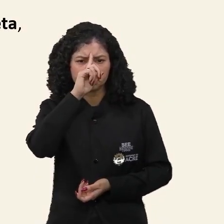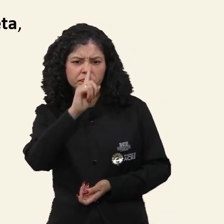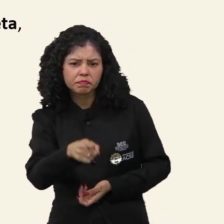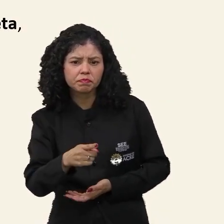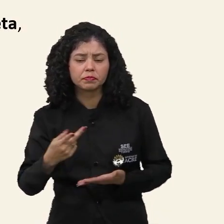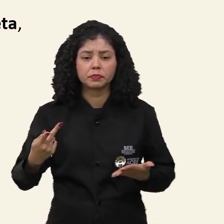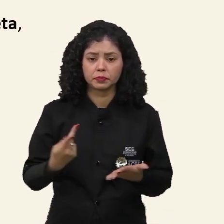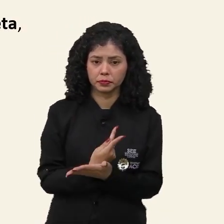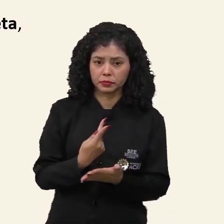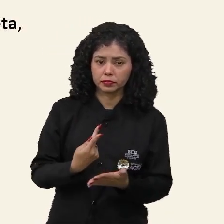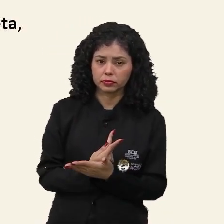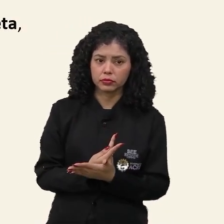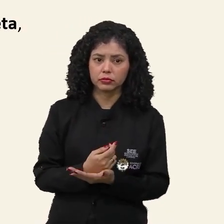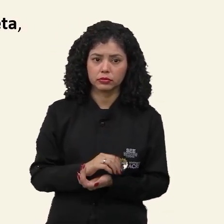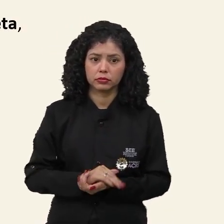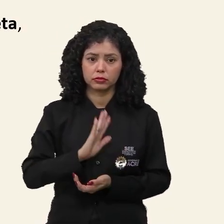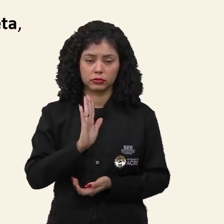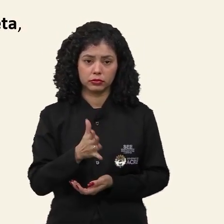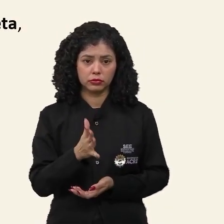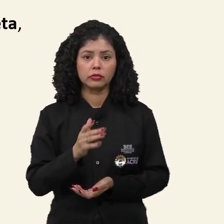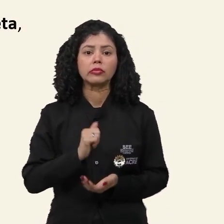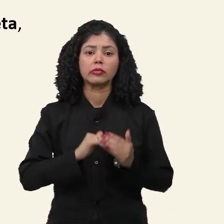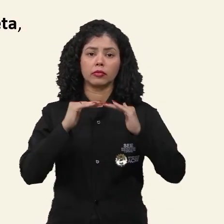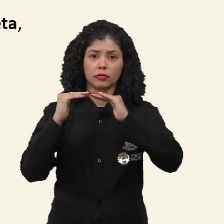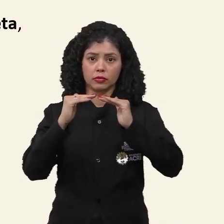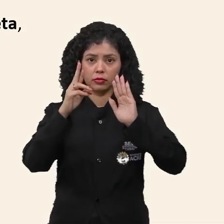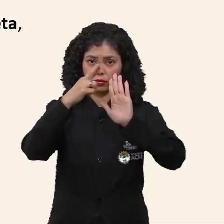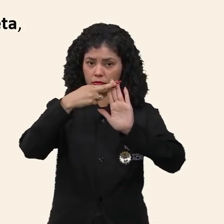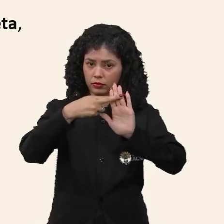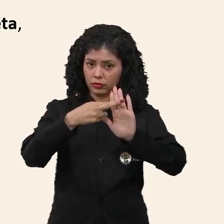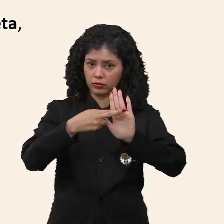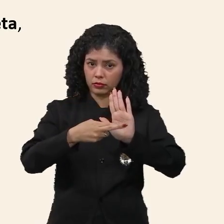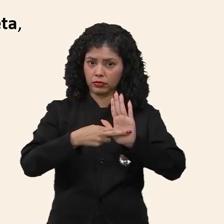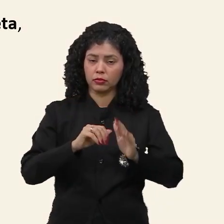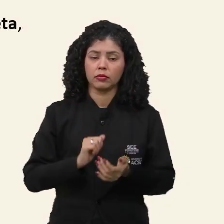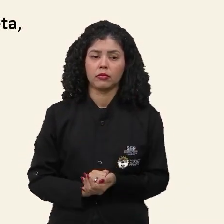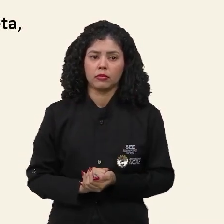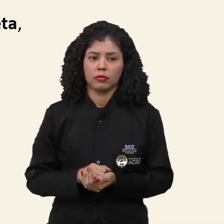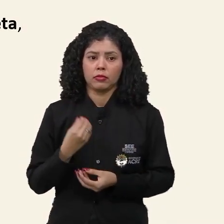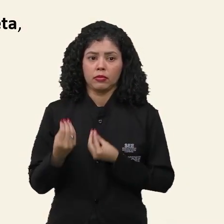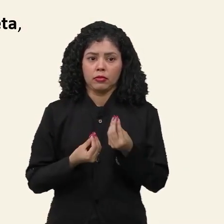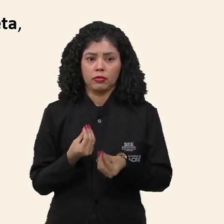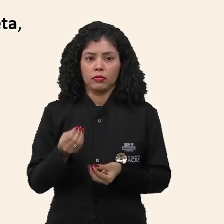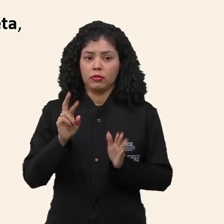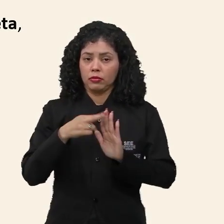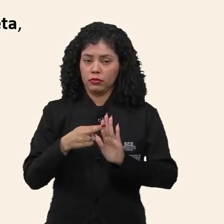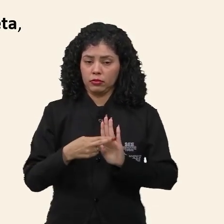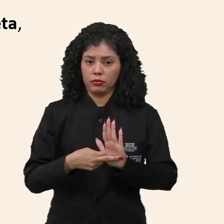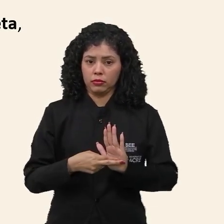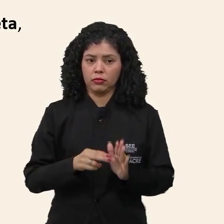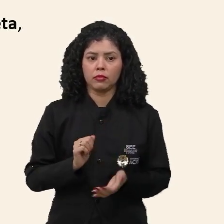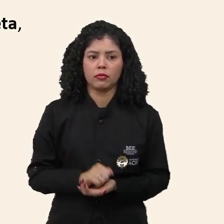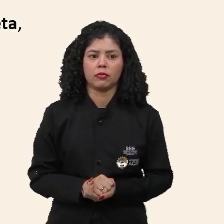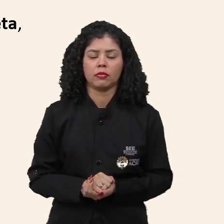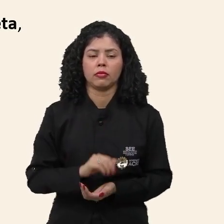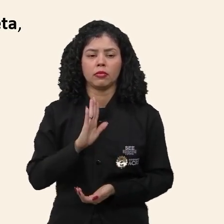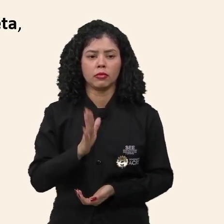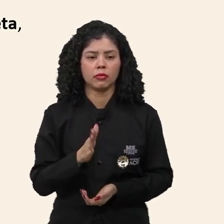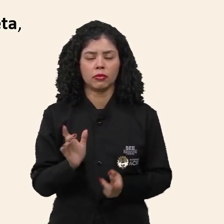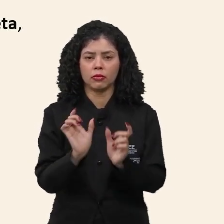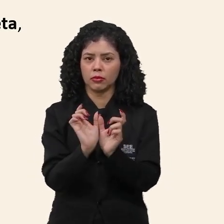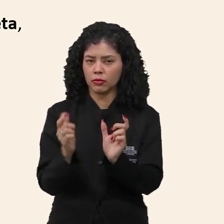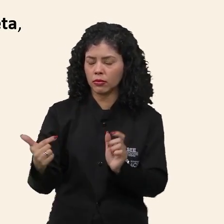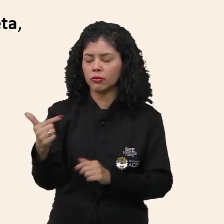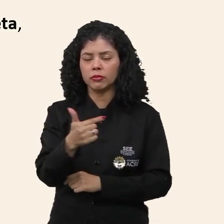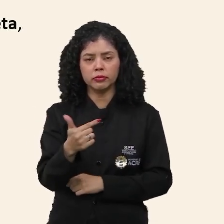dia. A prescritiva estabelece regras conforme a norma culta. Já no